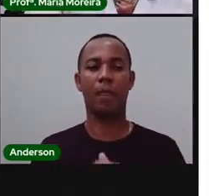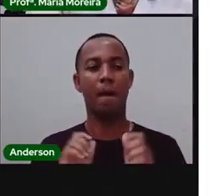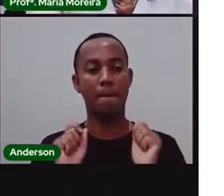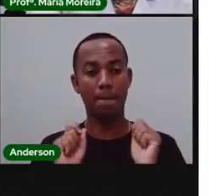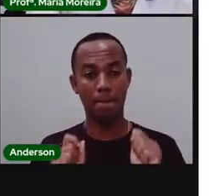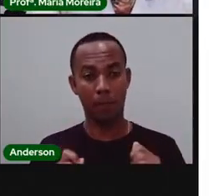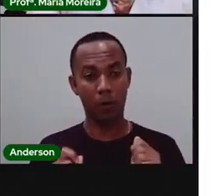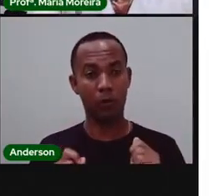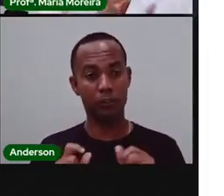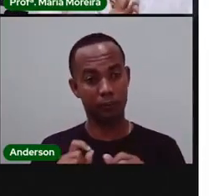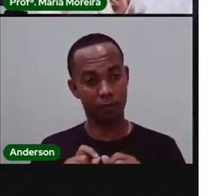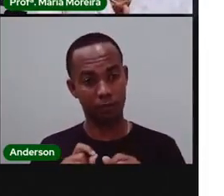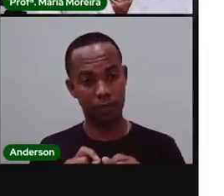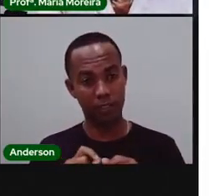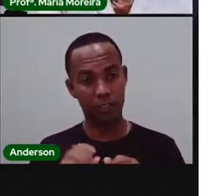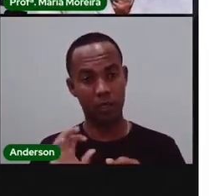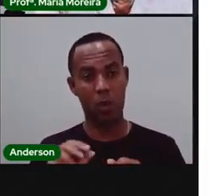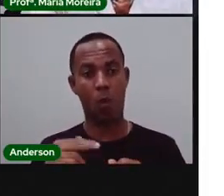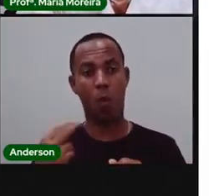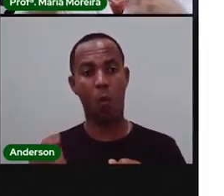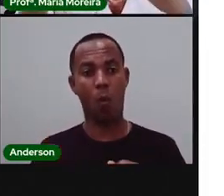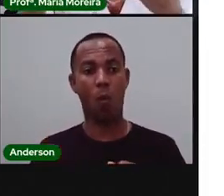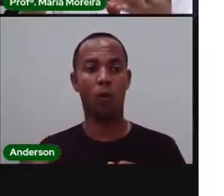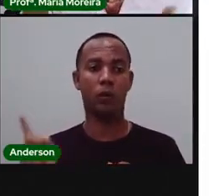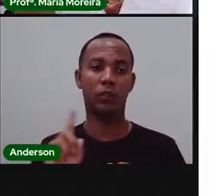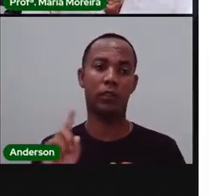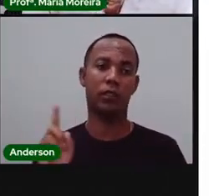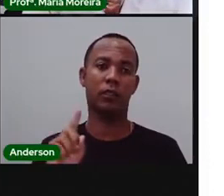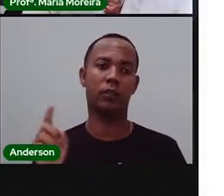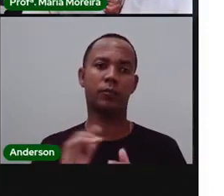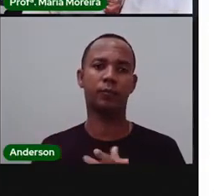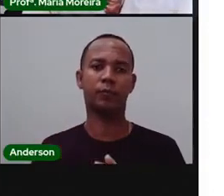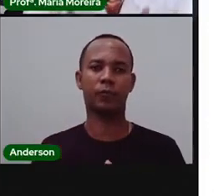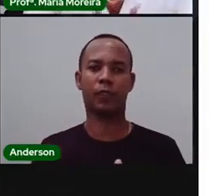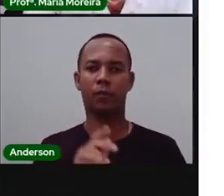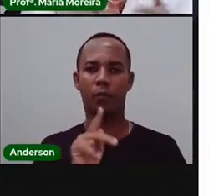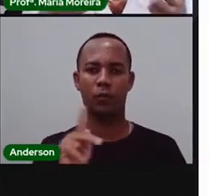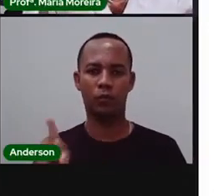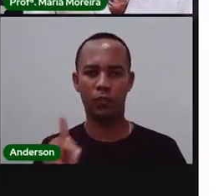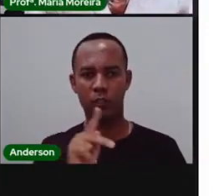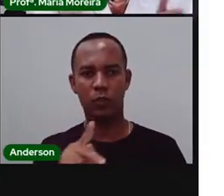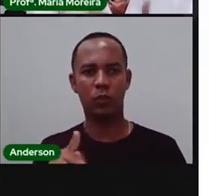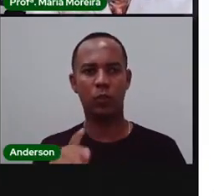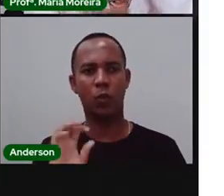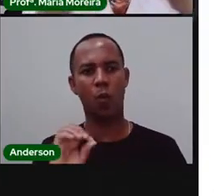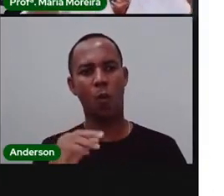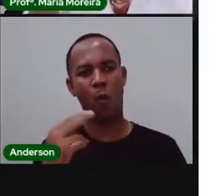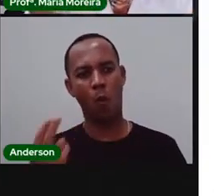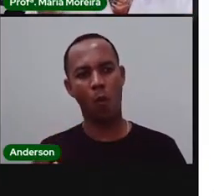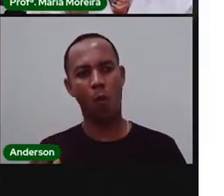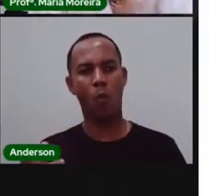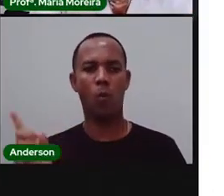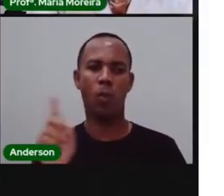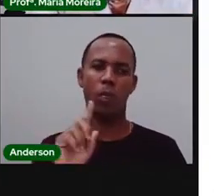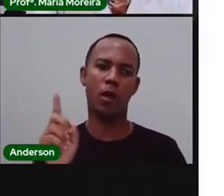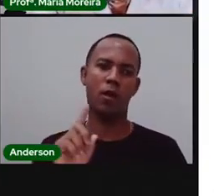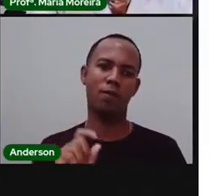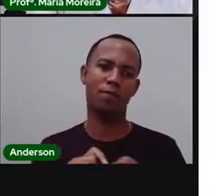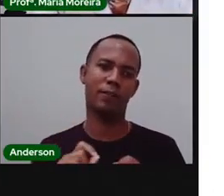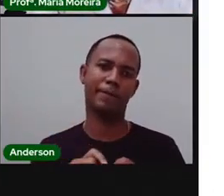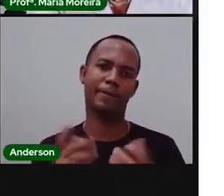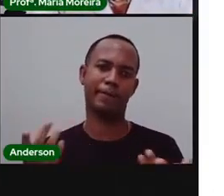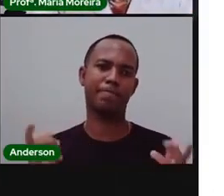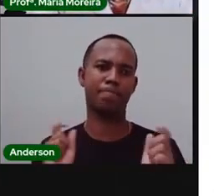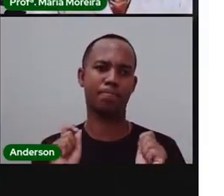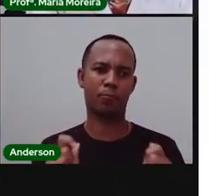pode ser feita com a Pró Maria, com orientação do seu professor, ou o seu professor pode passar uma outra atividade